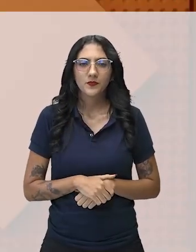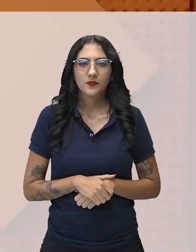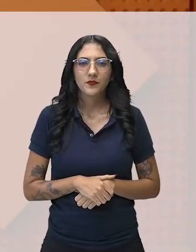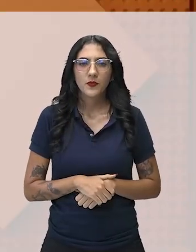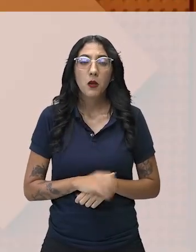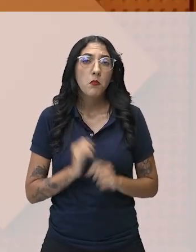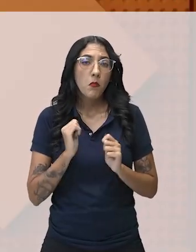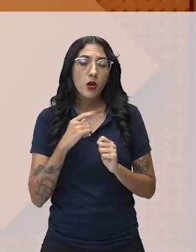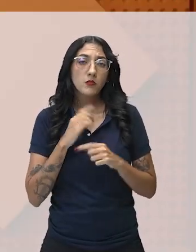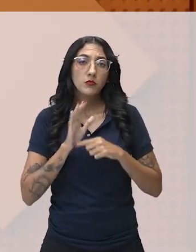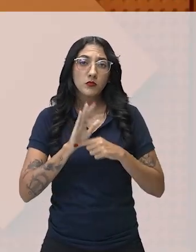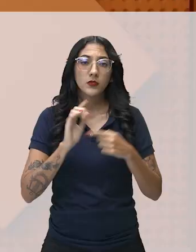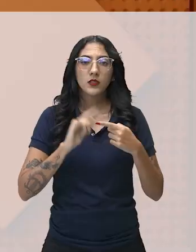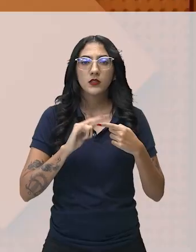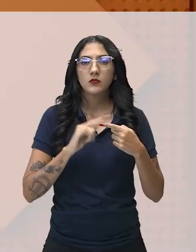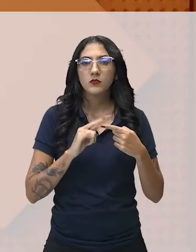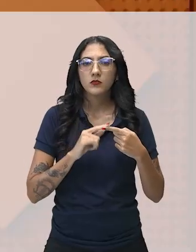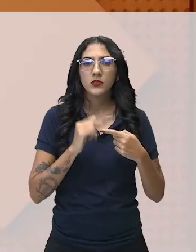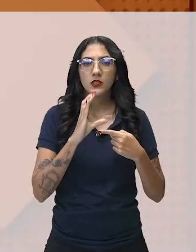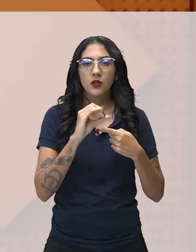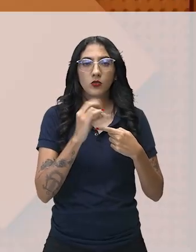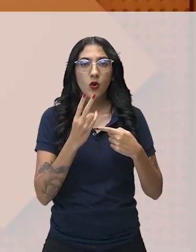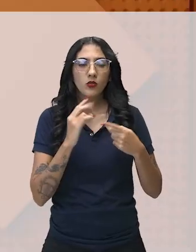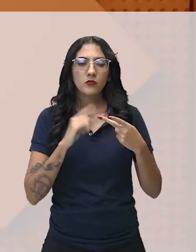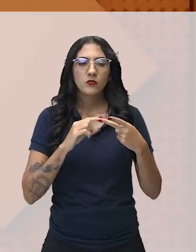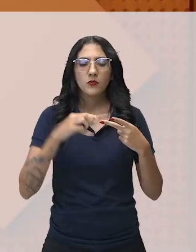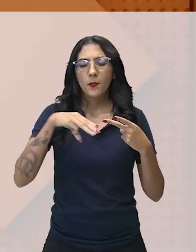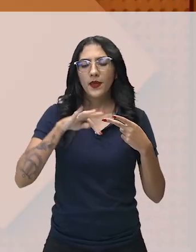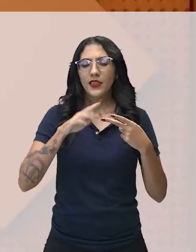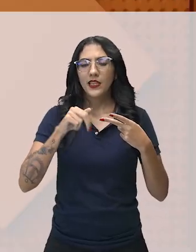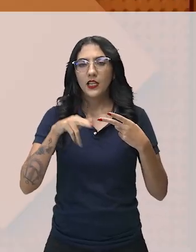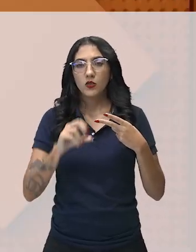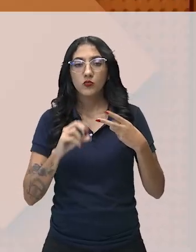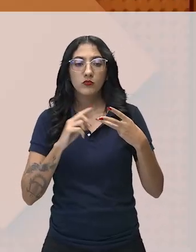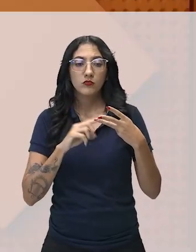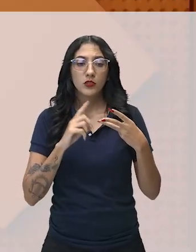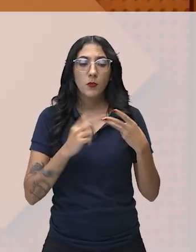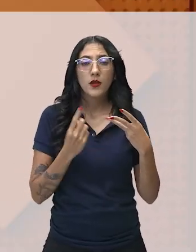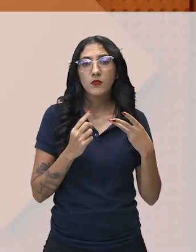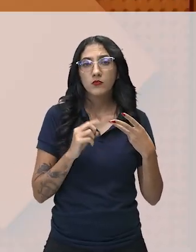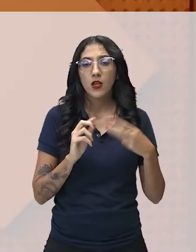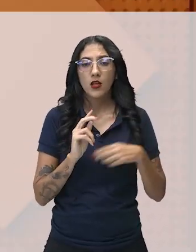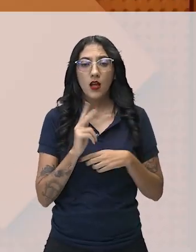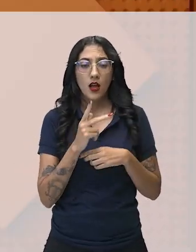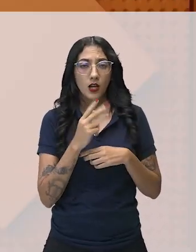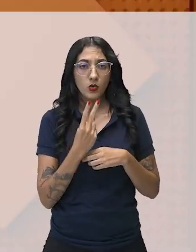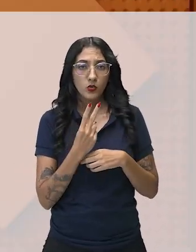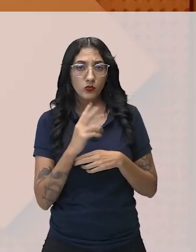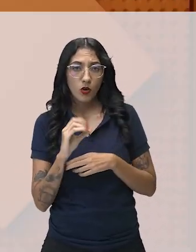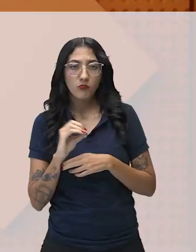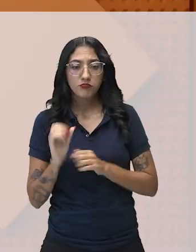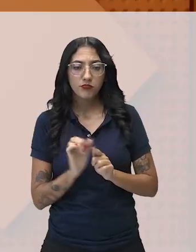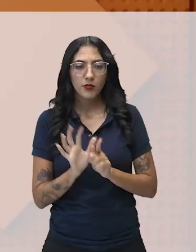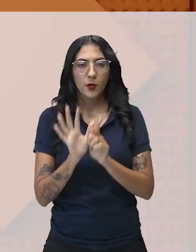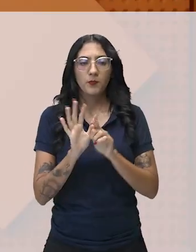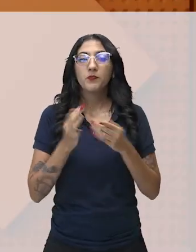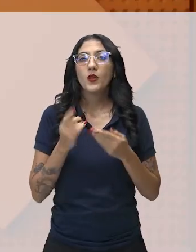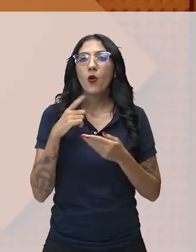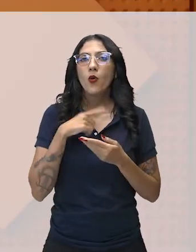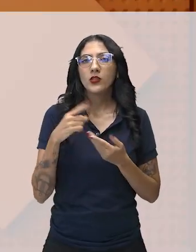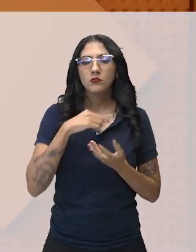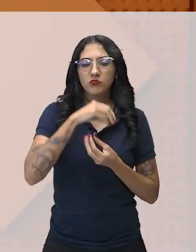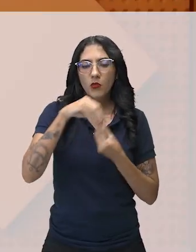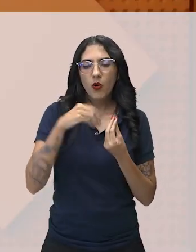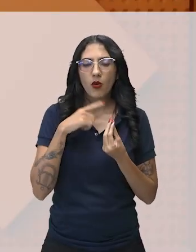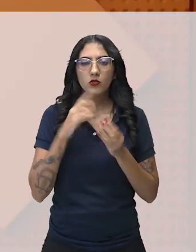Eu posso citar para vocês o dióxido de carbono, o metano e o vapor d'água. Então, são esses gases que fazem com que a gente